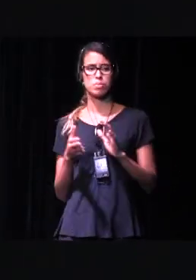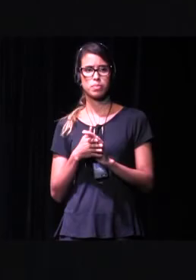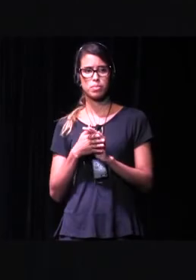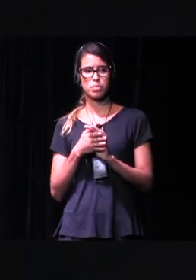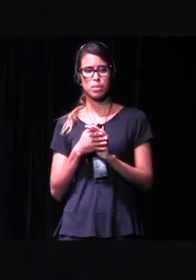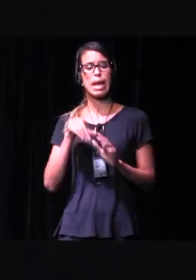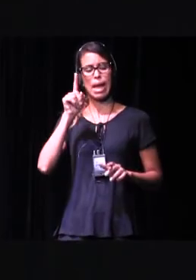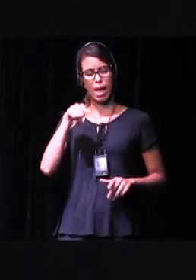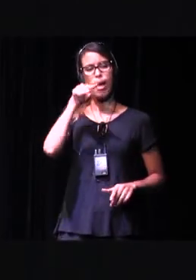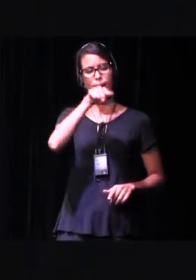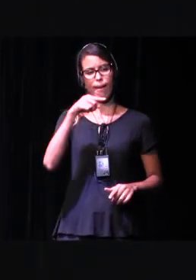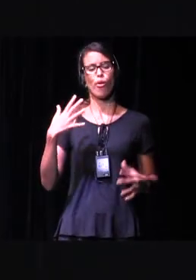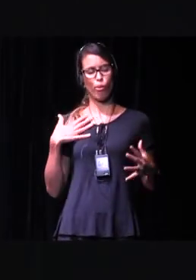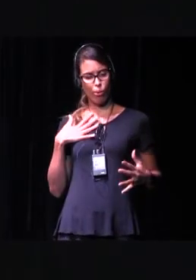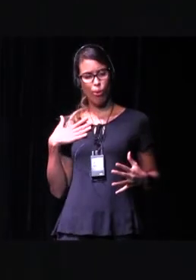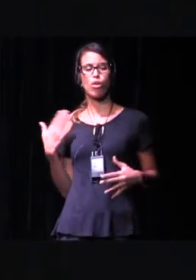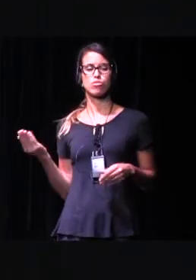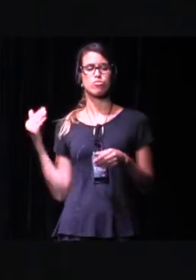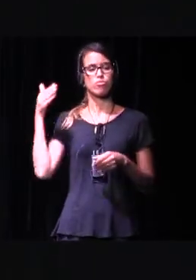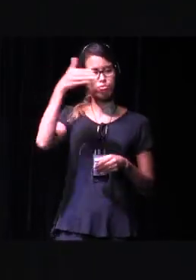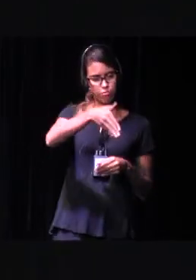esse é um lugar onde eu gostaria de estar.